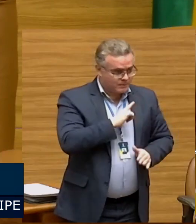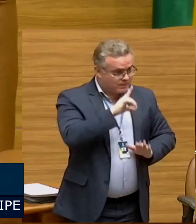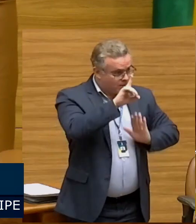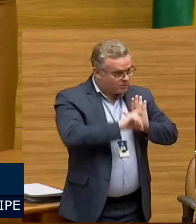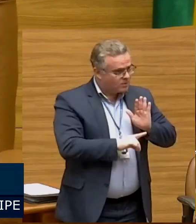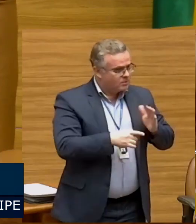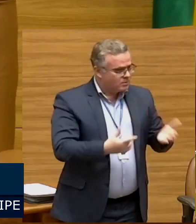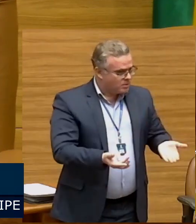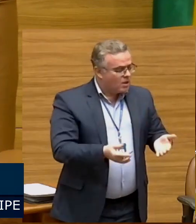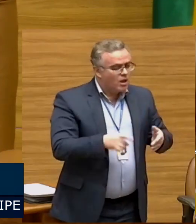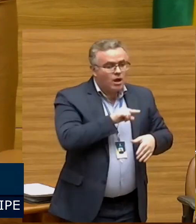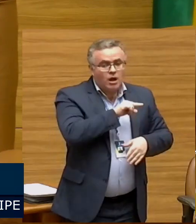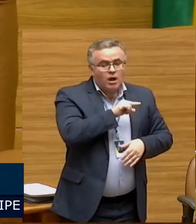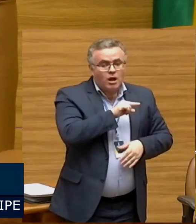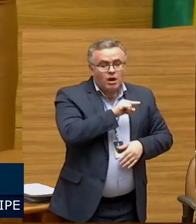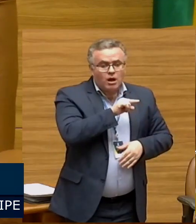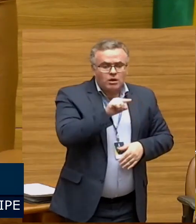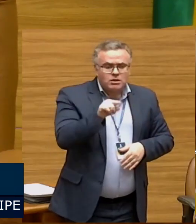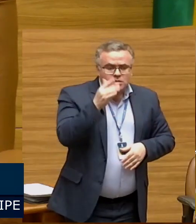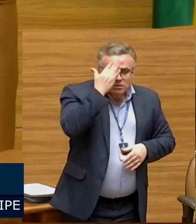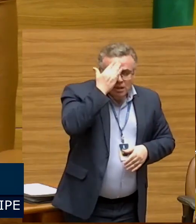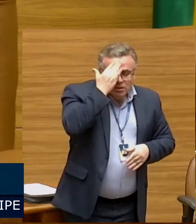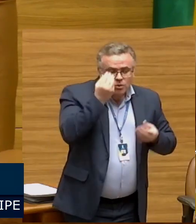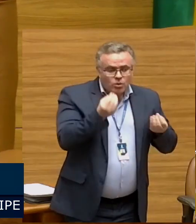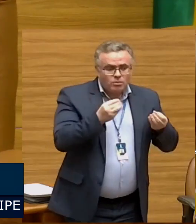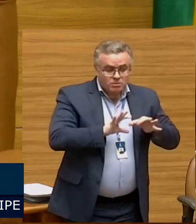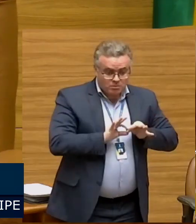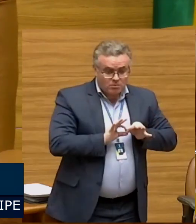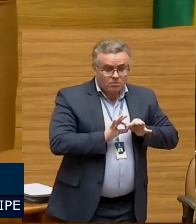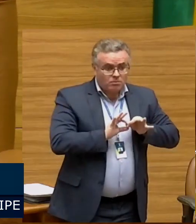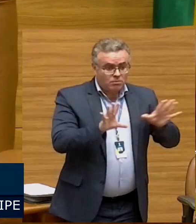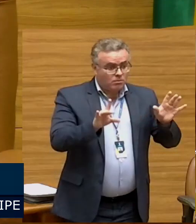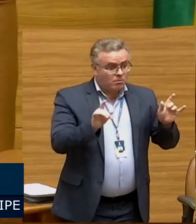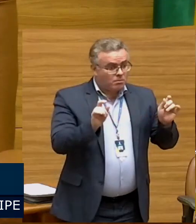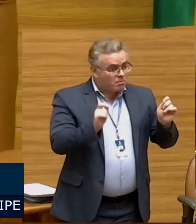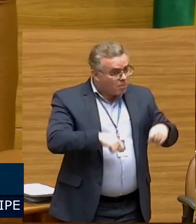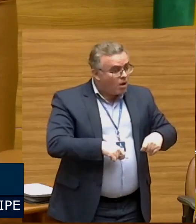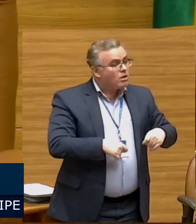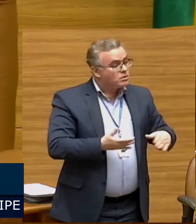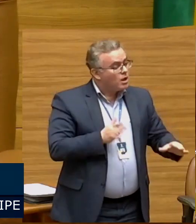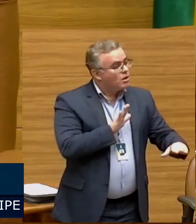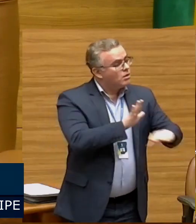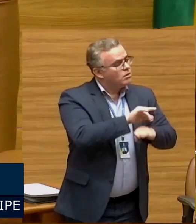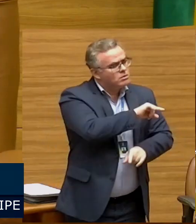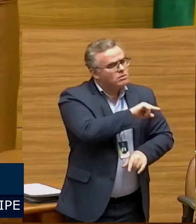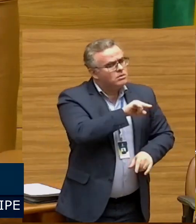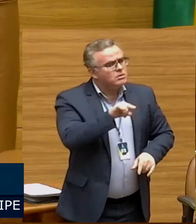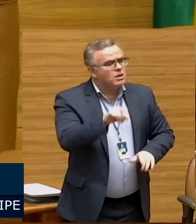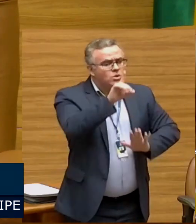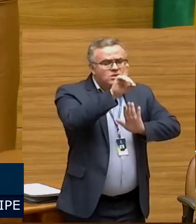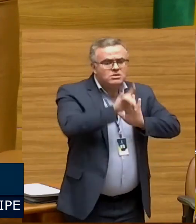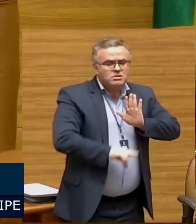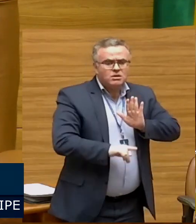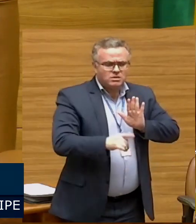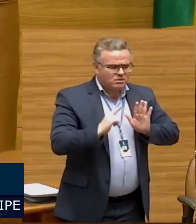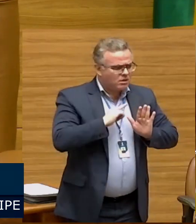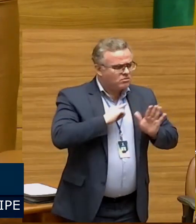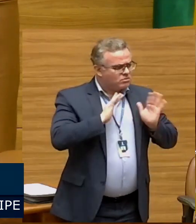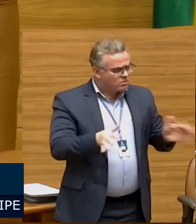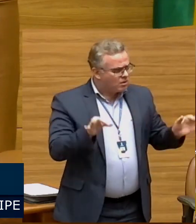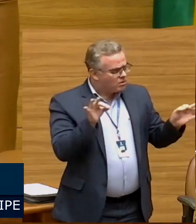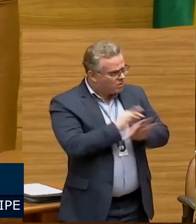estamos aqui à disposição para criarmos mecanismos e ações para que os direitos que já